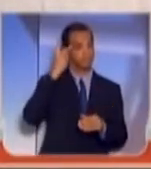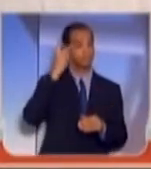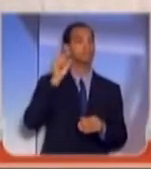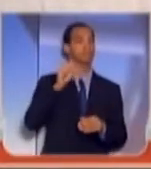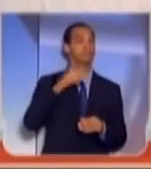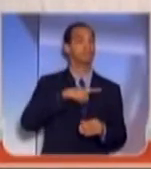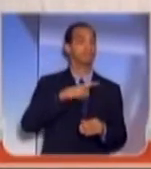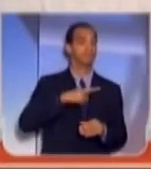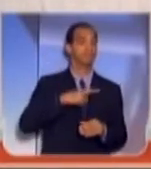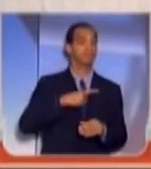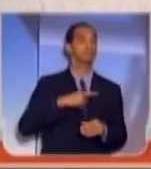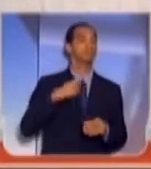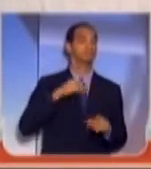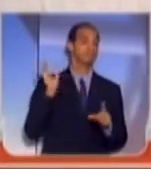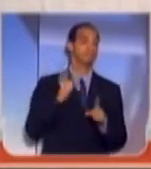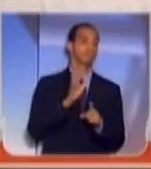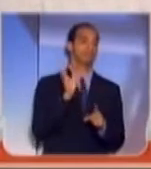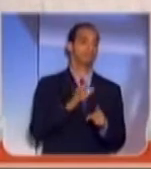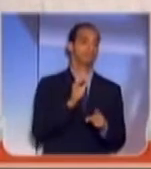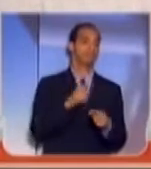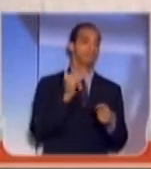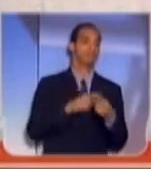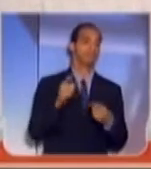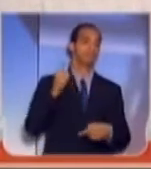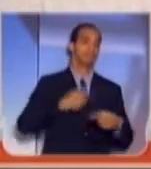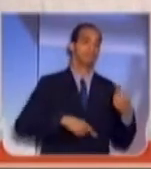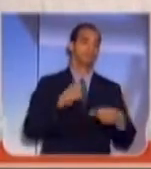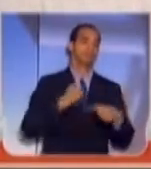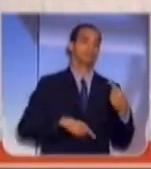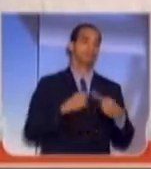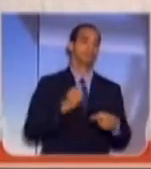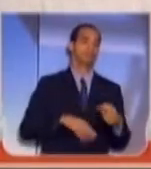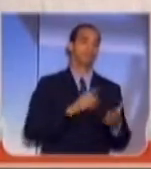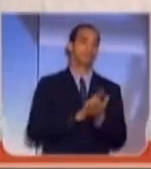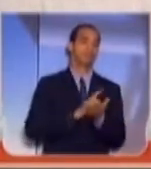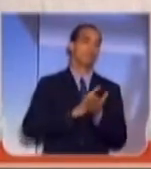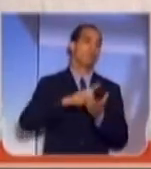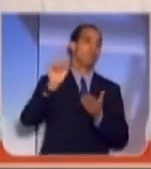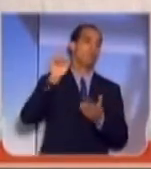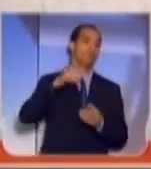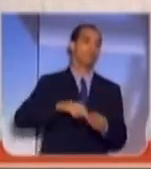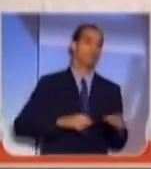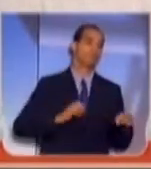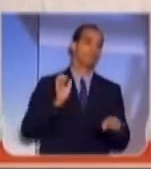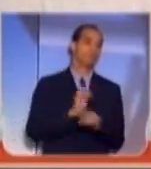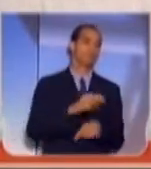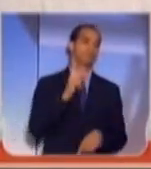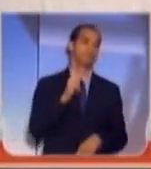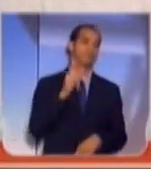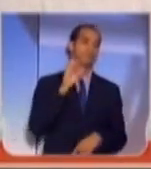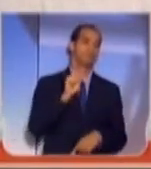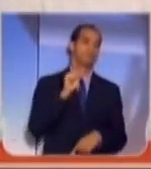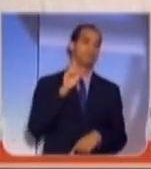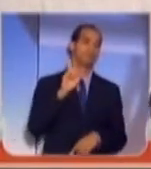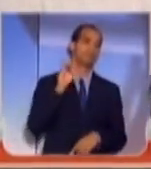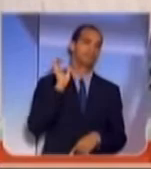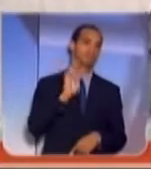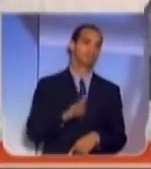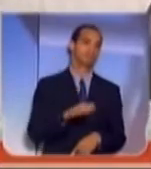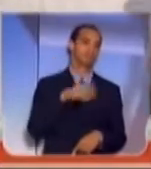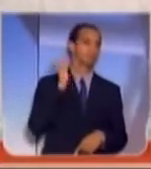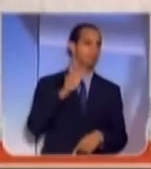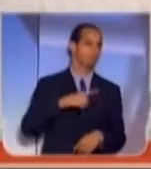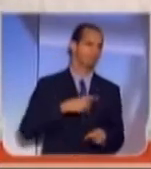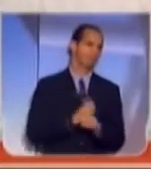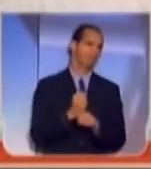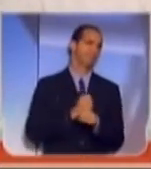que tem sido prejudicada por essa política de ódio do governo estadual do PSDB que